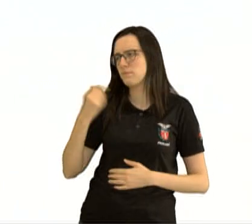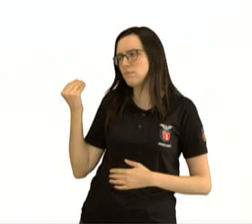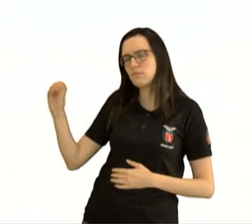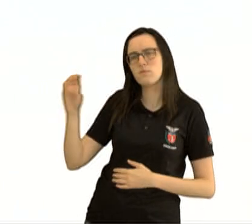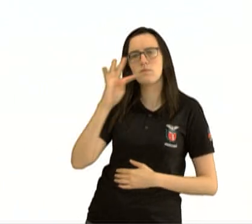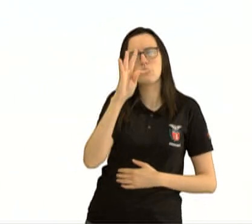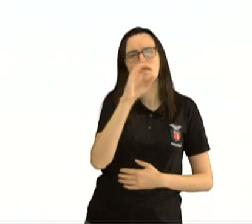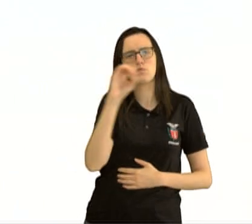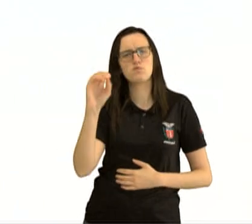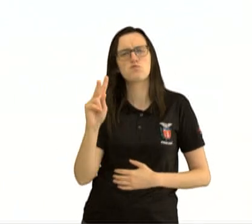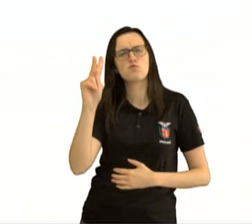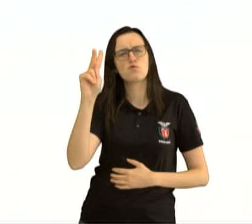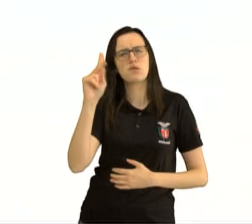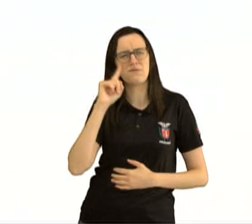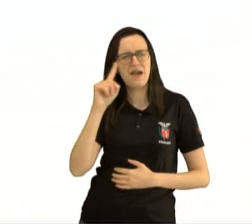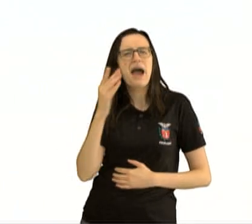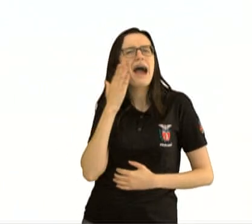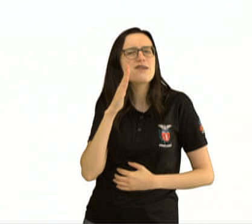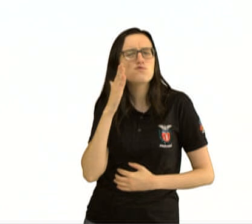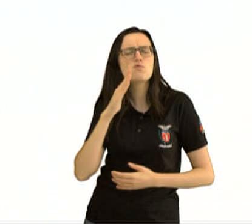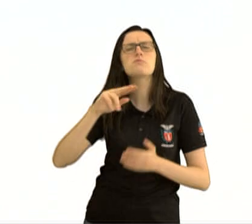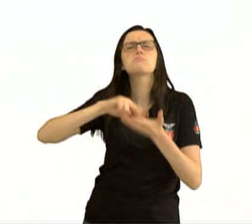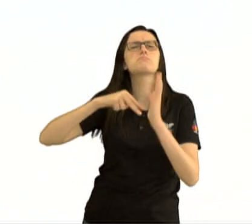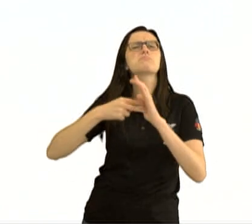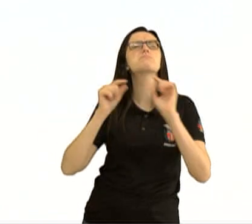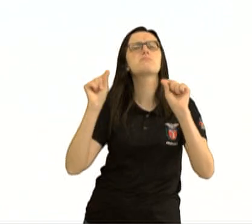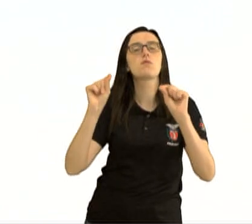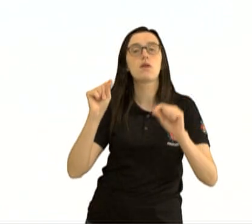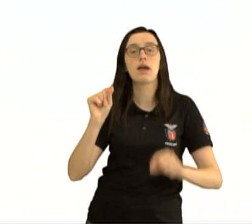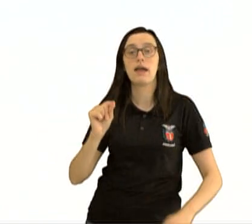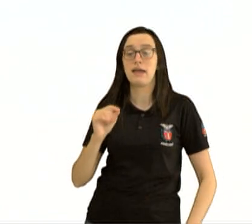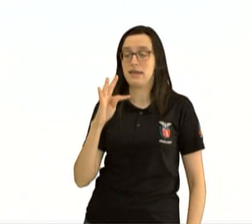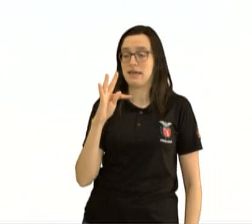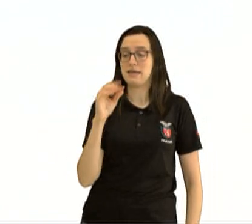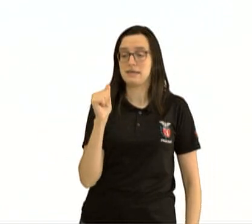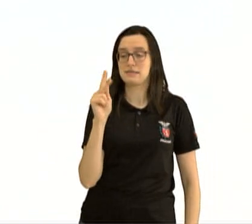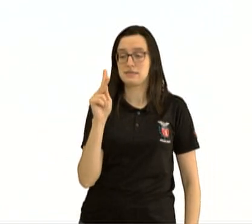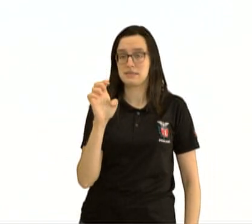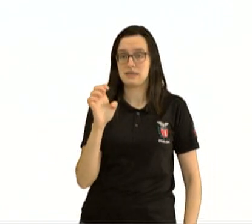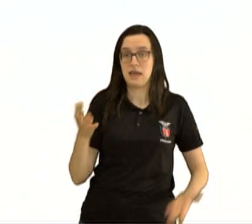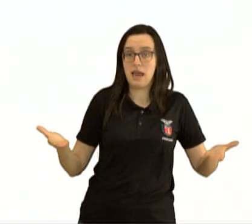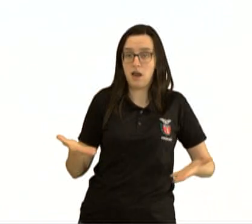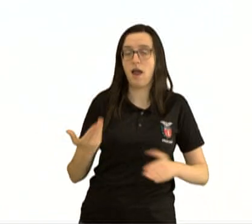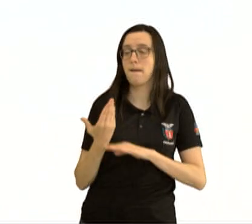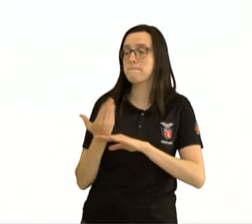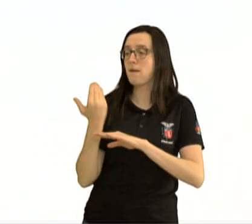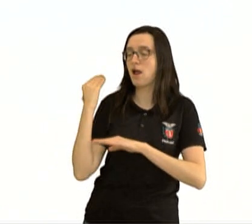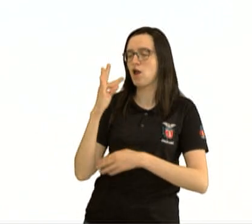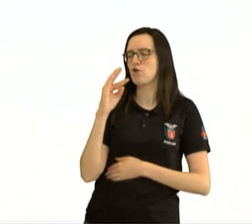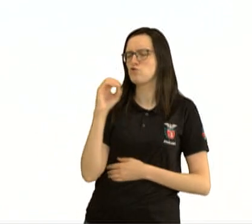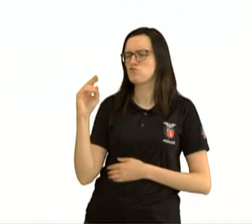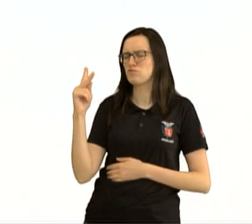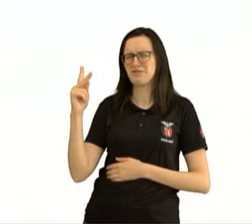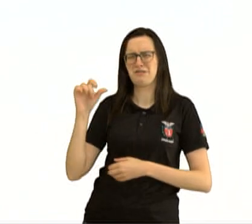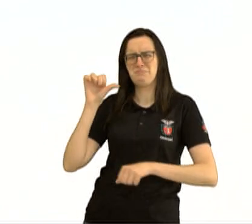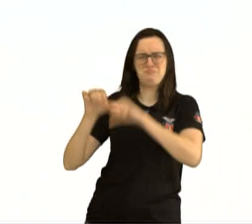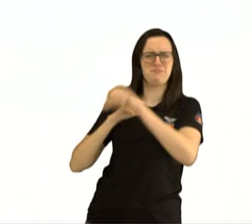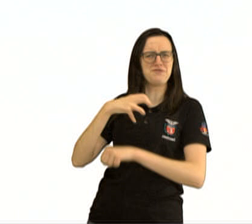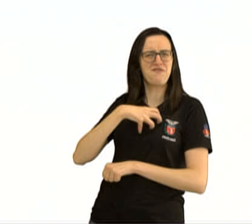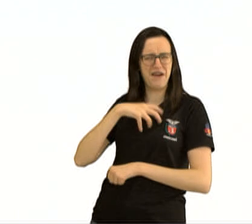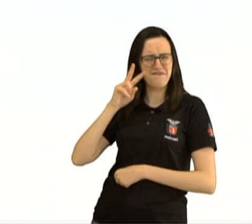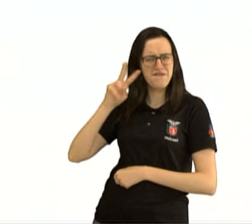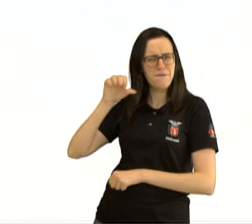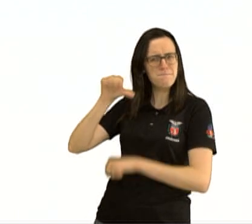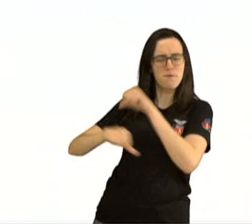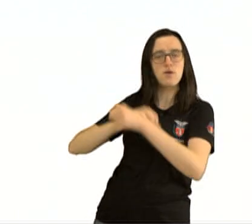took, tá? Justamente porque o passado do take é took. Aqui nós temos um verbo irregular. Então repare que